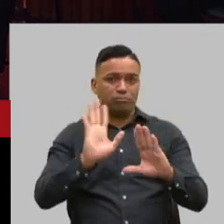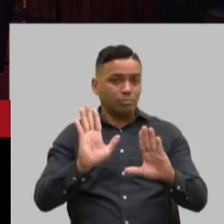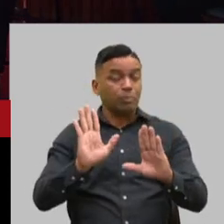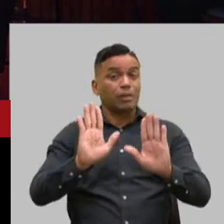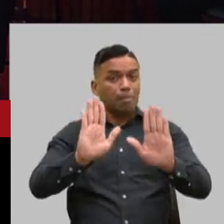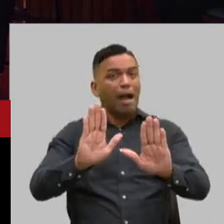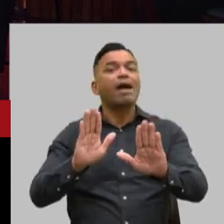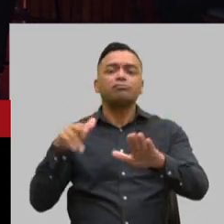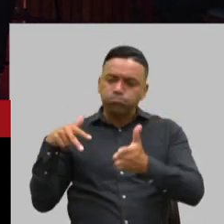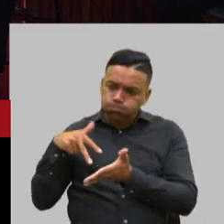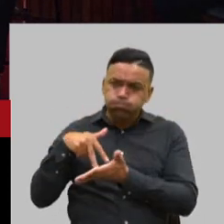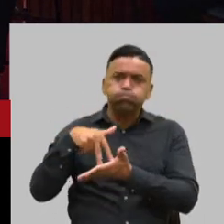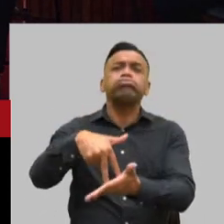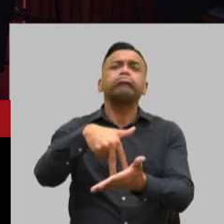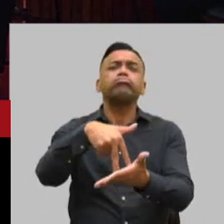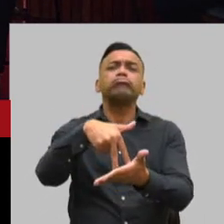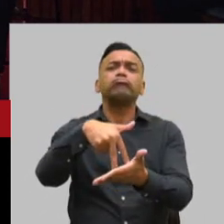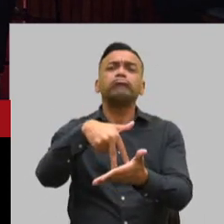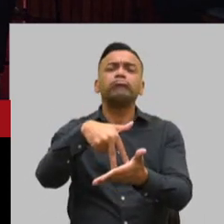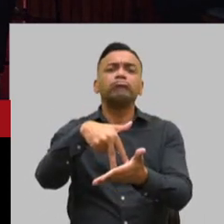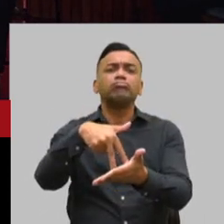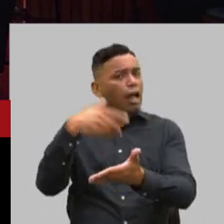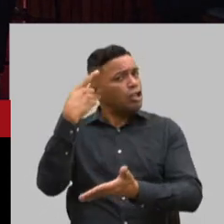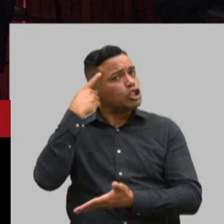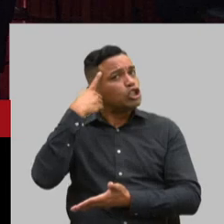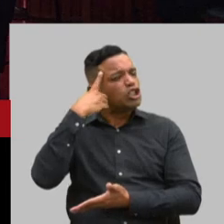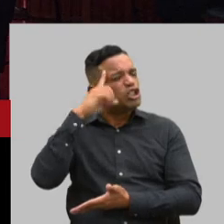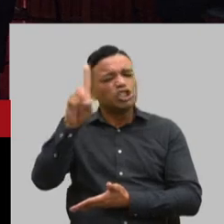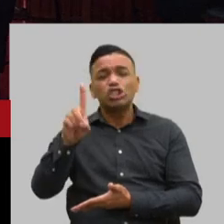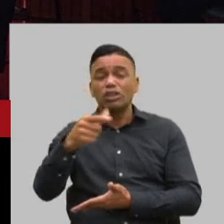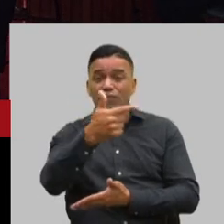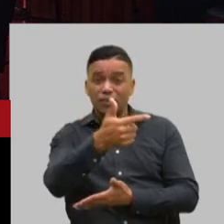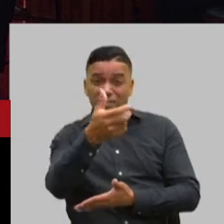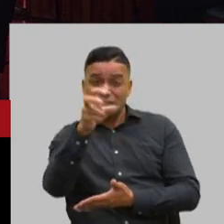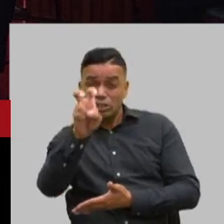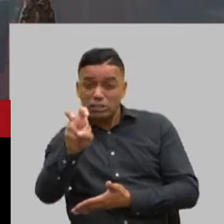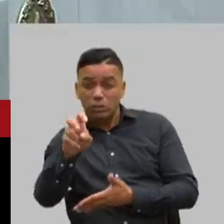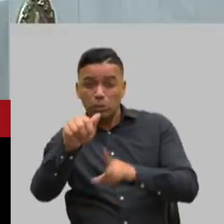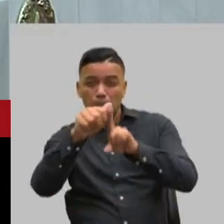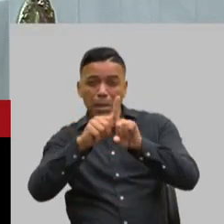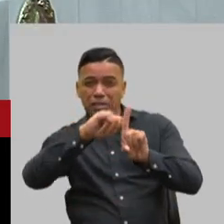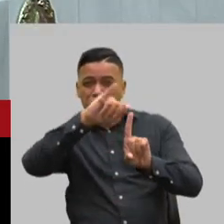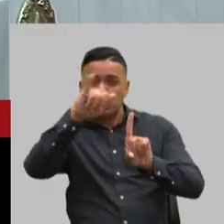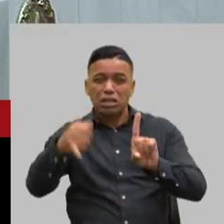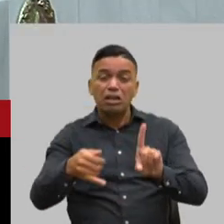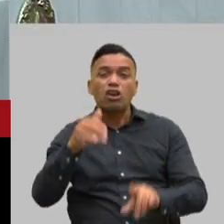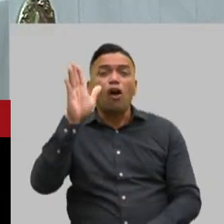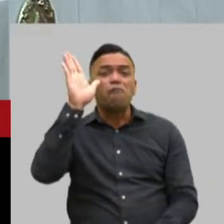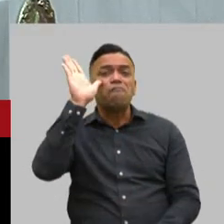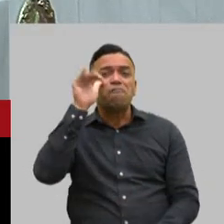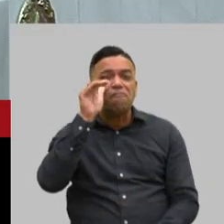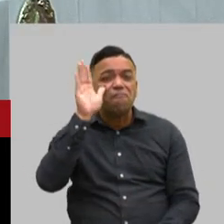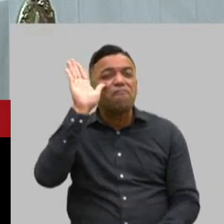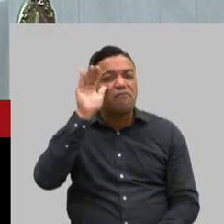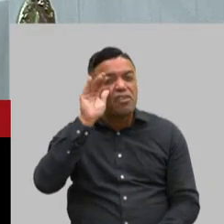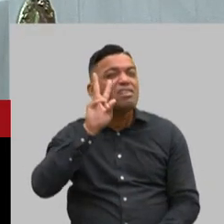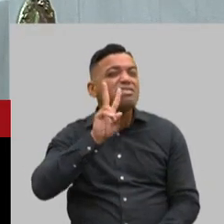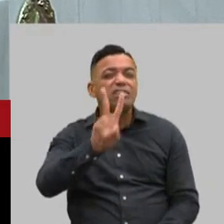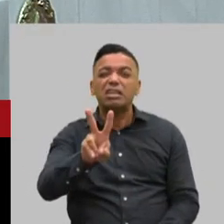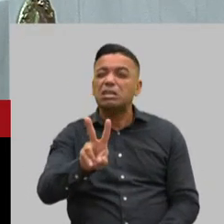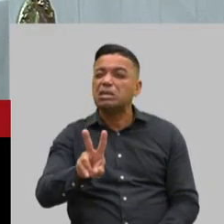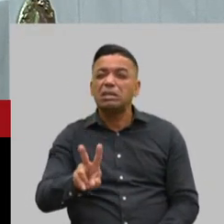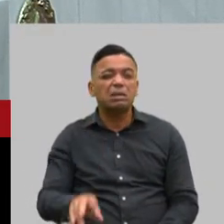lá, naquele dia 25 de janeiro, e vimos com os nossos olhos aquele